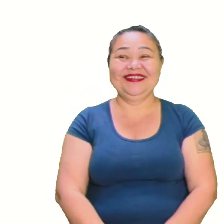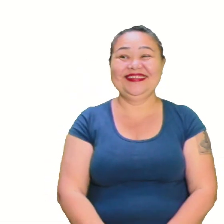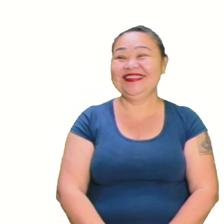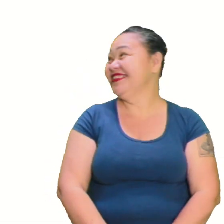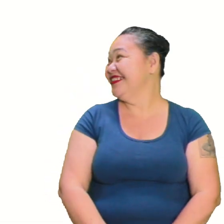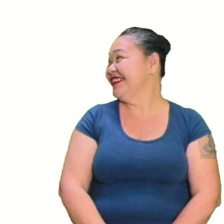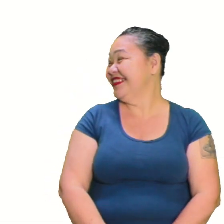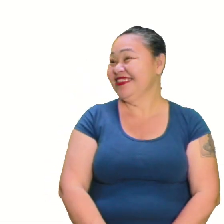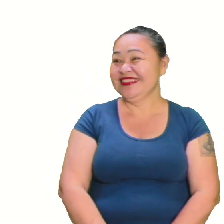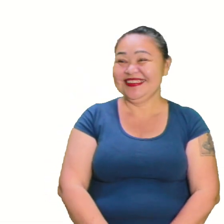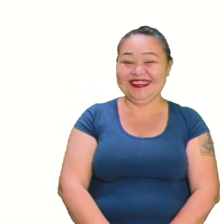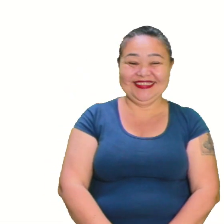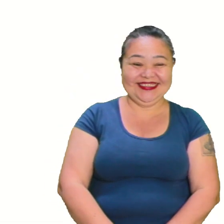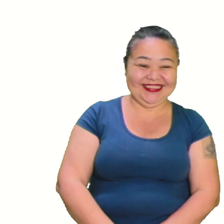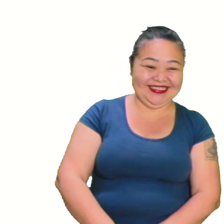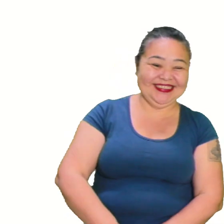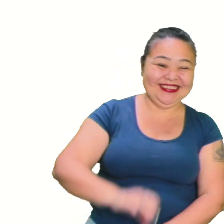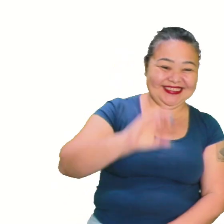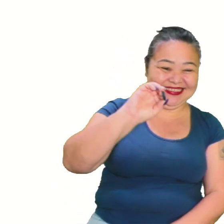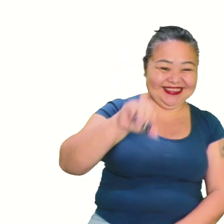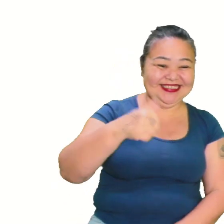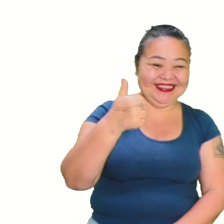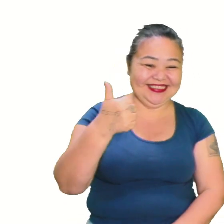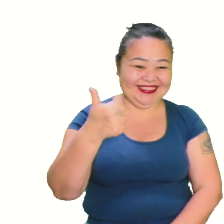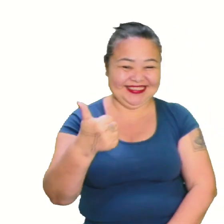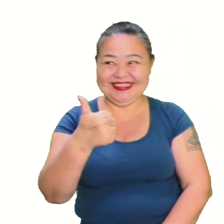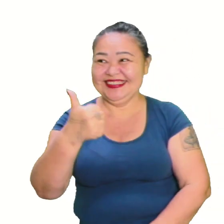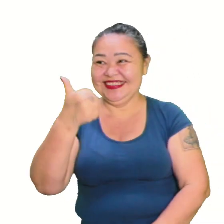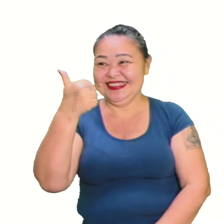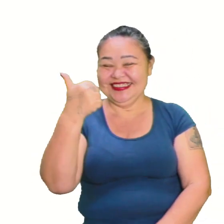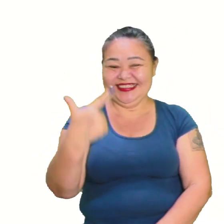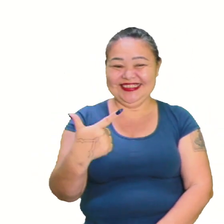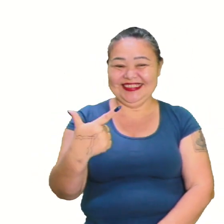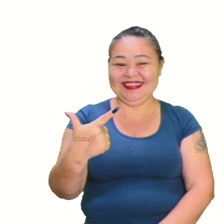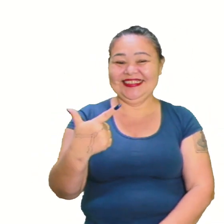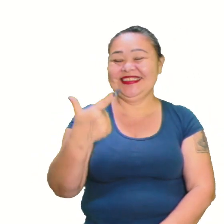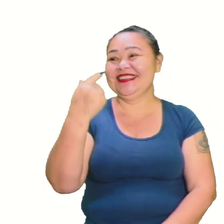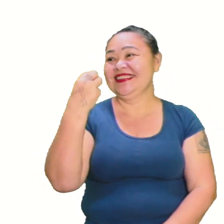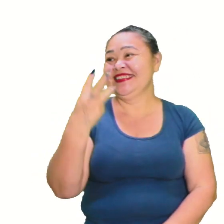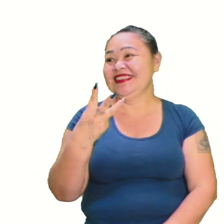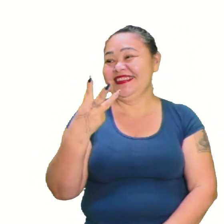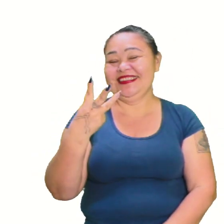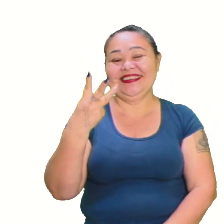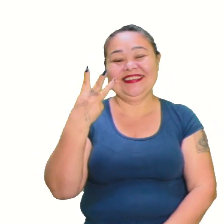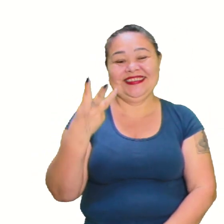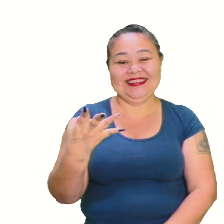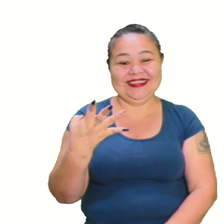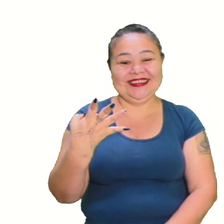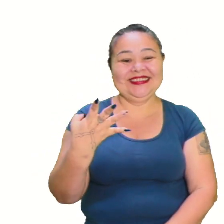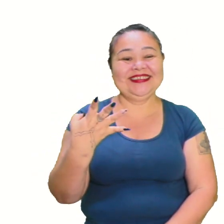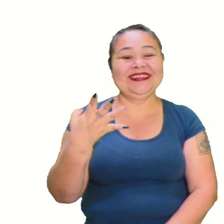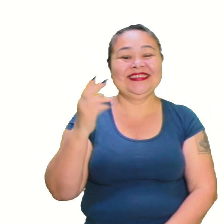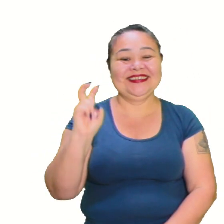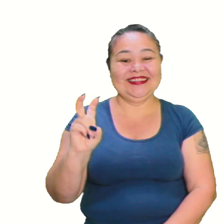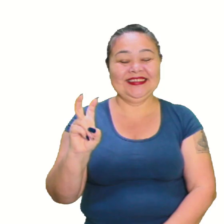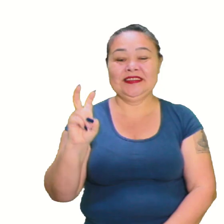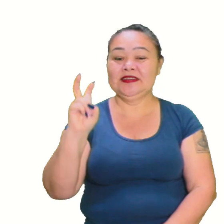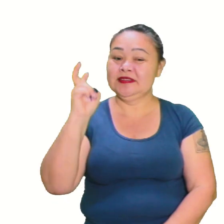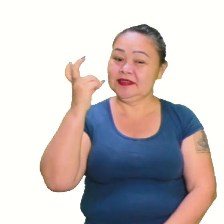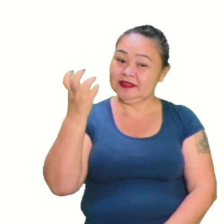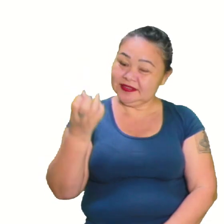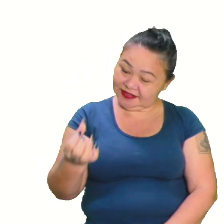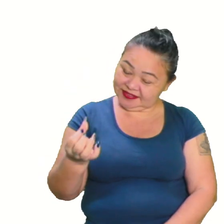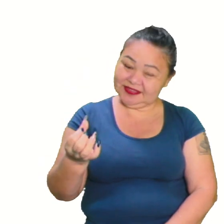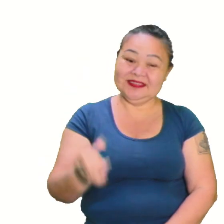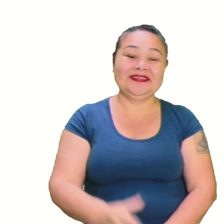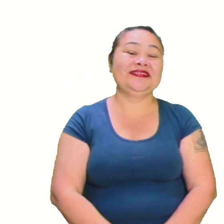bom, muito bom. 0, 0, 1, 2, 3, 4,